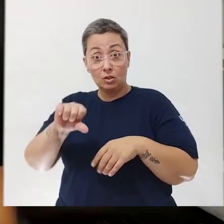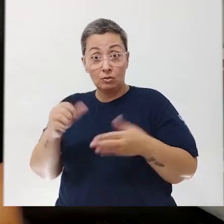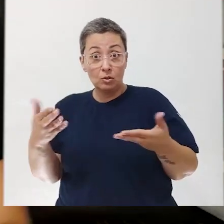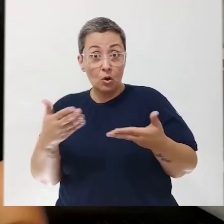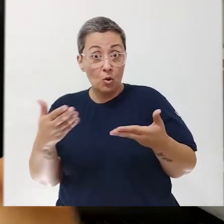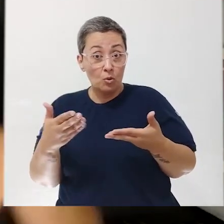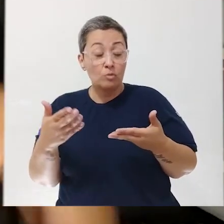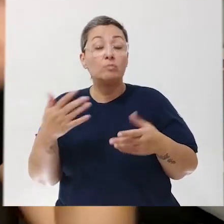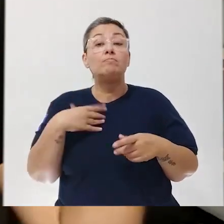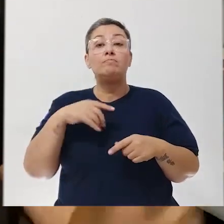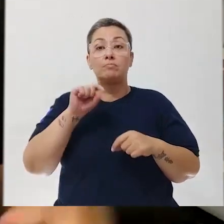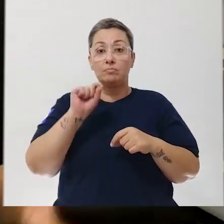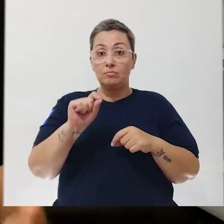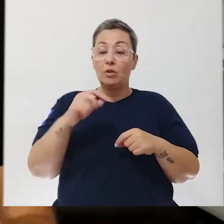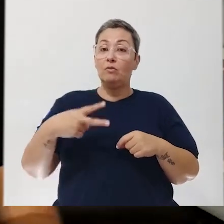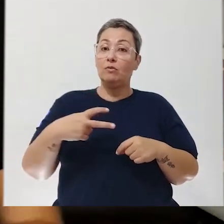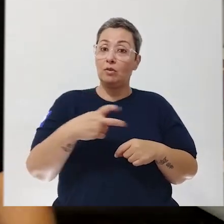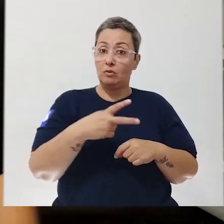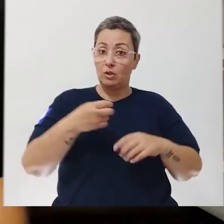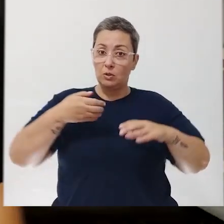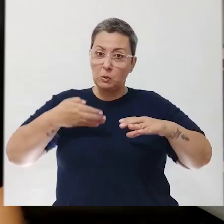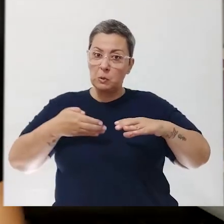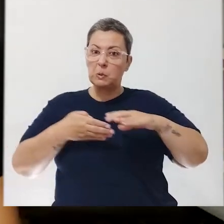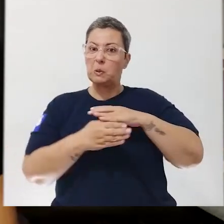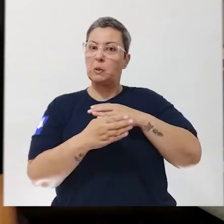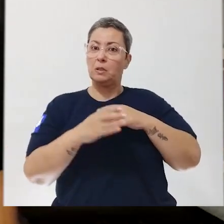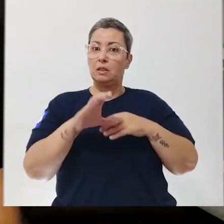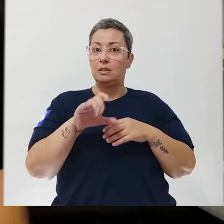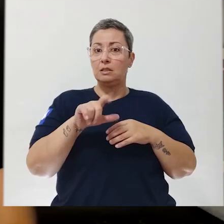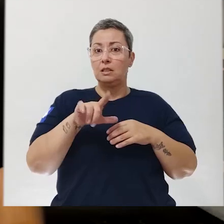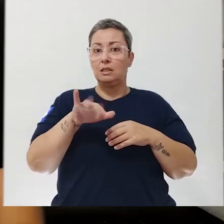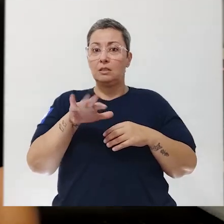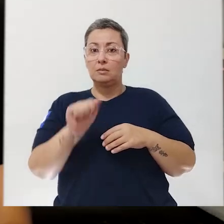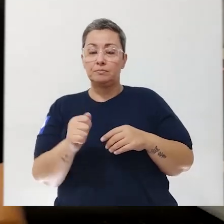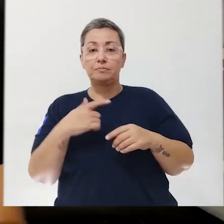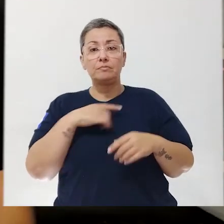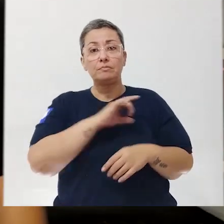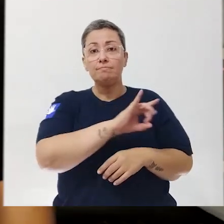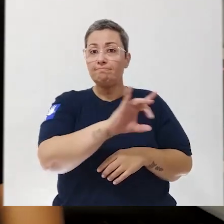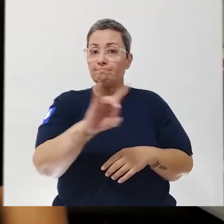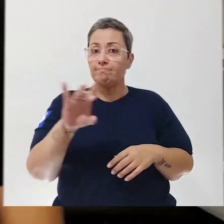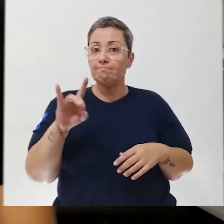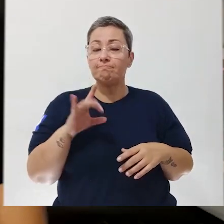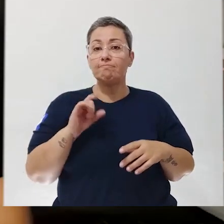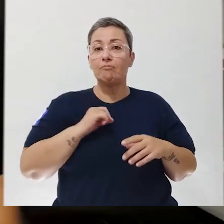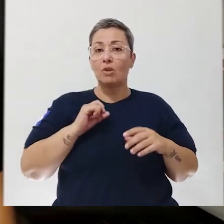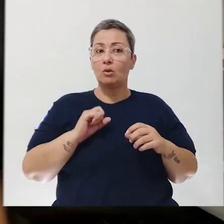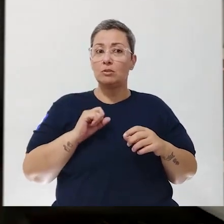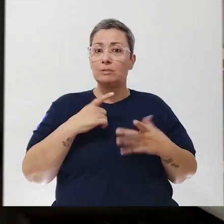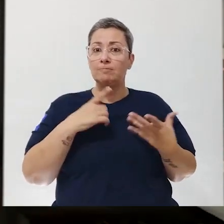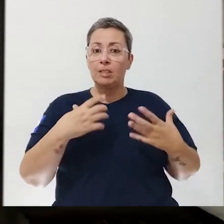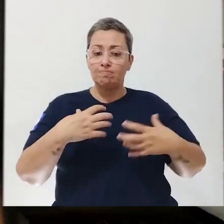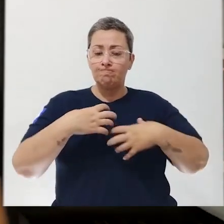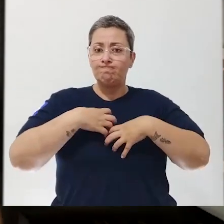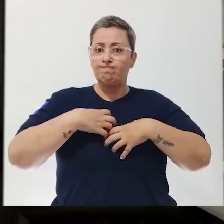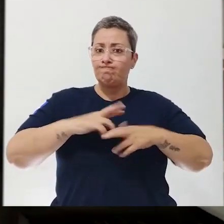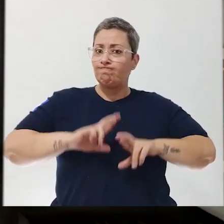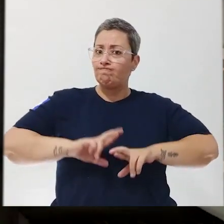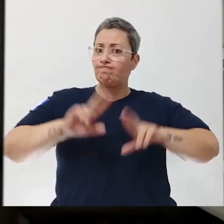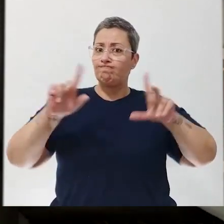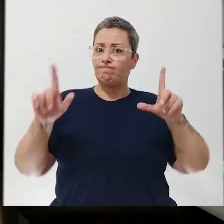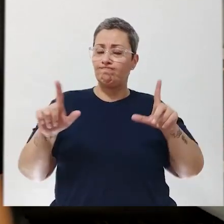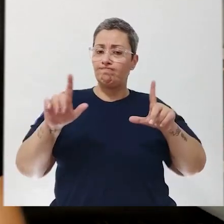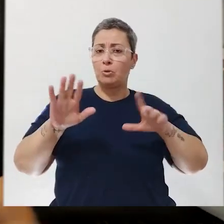enfrentando hoje, como todos os vírus, ele invade as nossas células e cada pessoa reage de uma maneira. Como a gente falou no